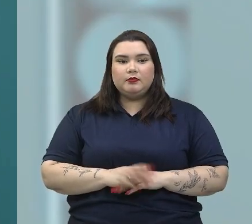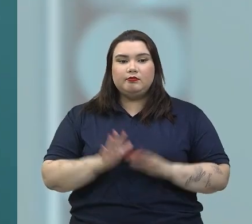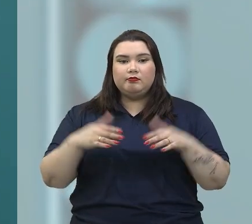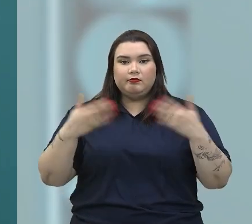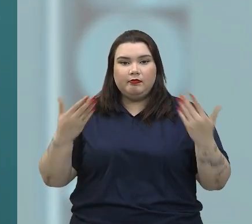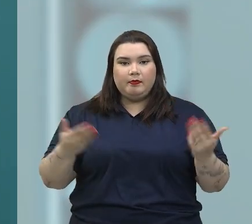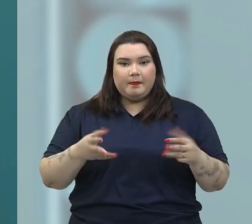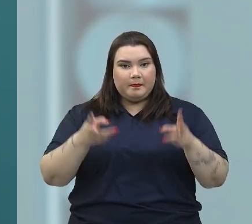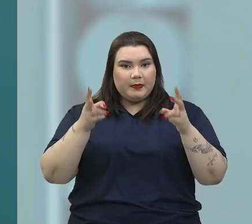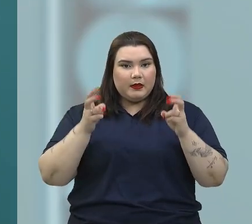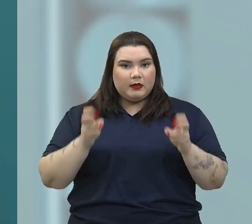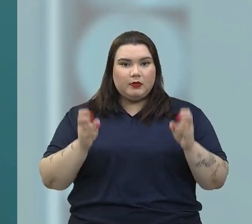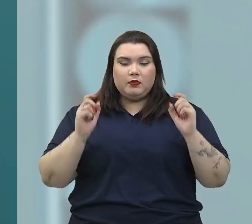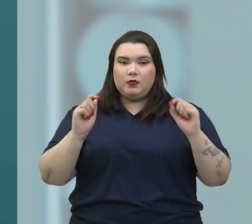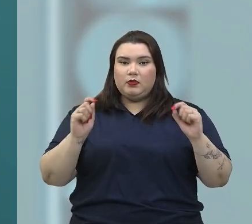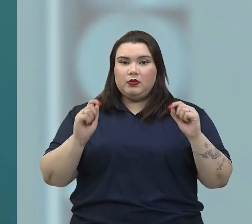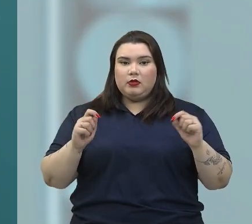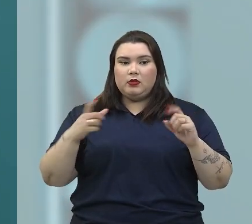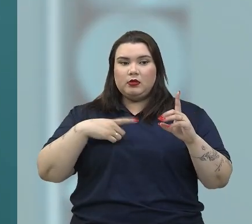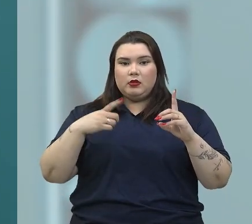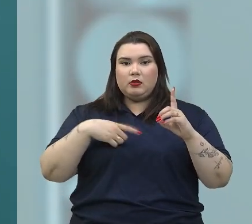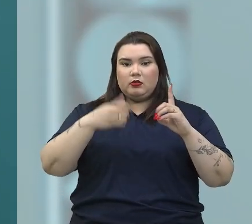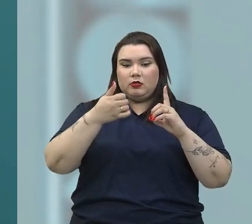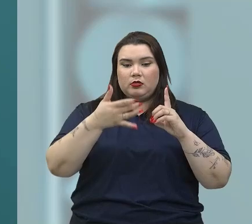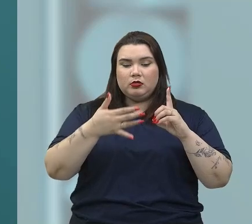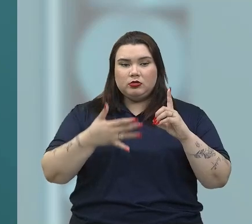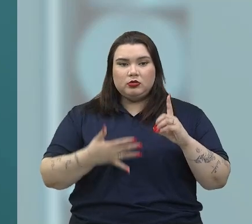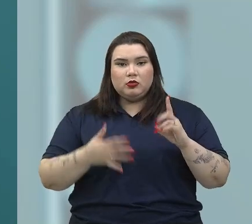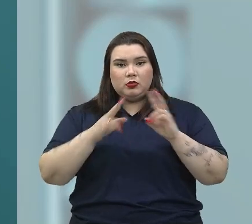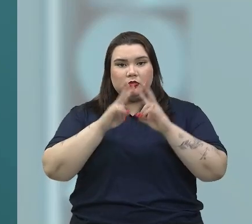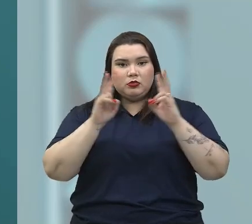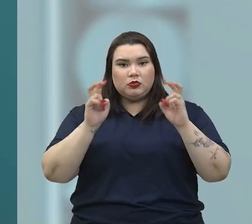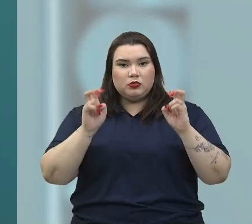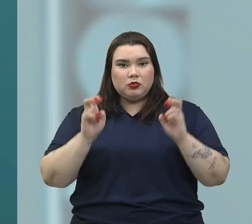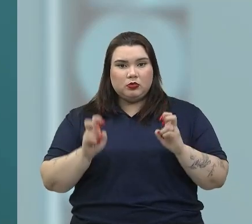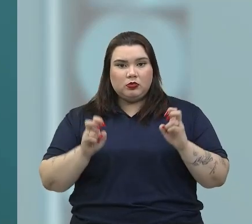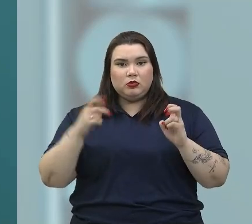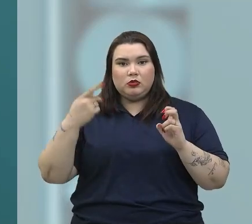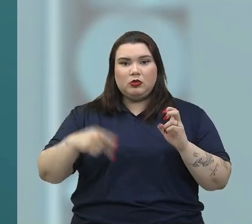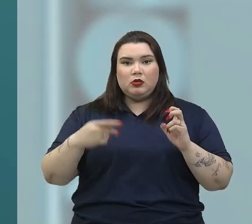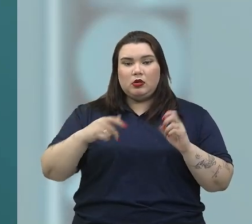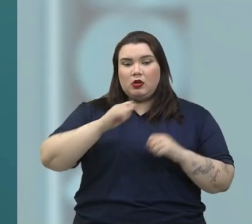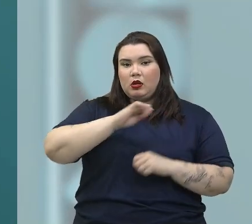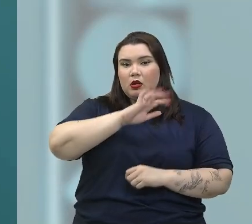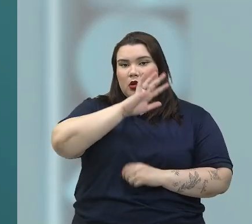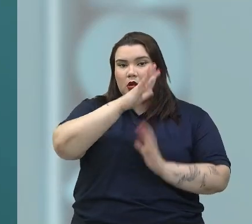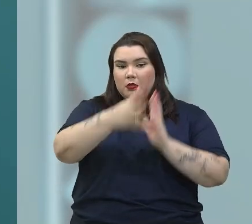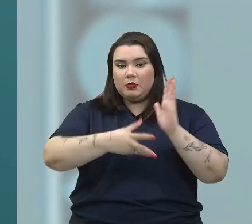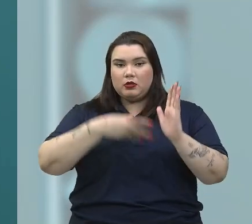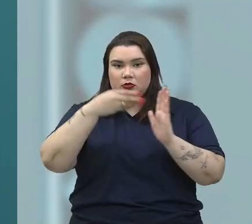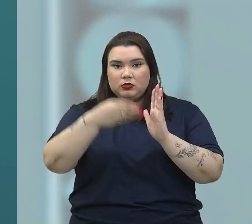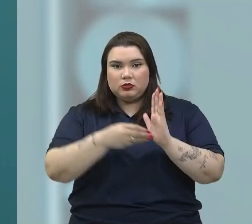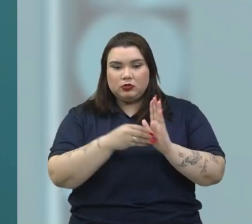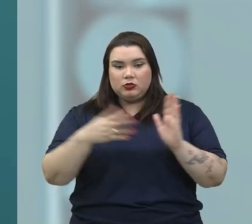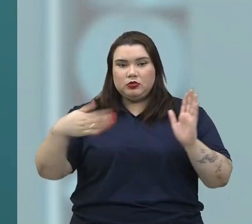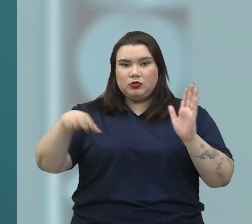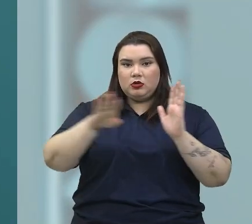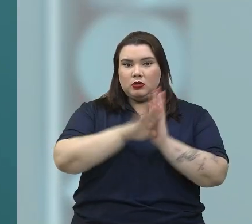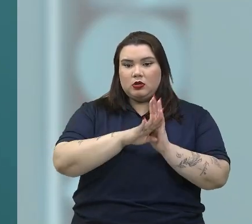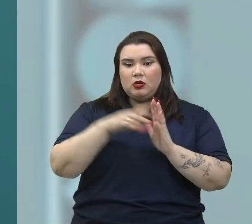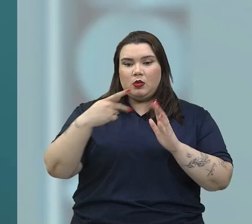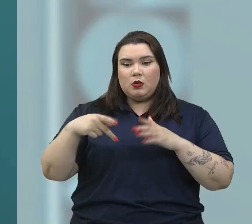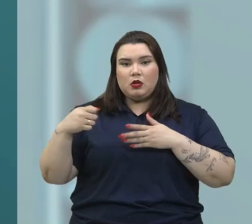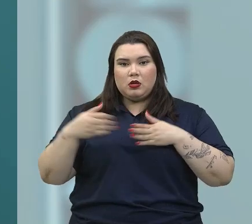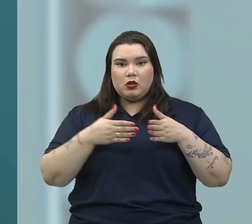Então, gente, vocês perceberam uma descrição a respeito da Amazônia, da chegada ao rio Amazonas,